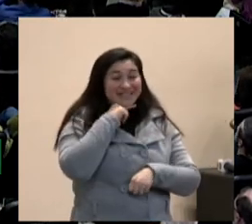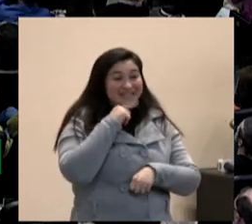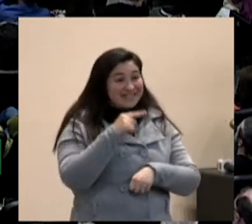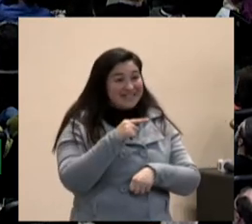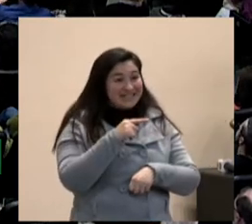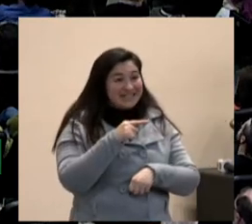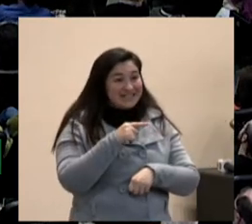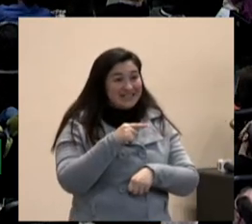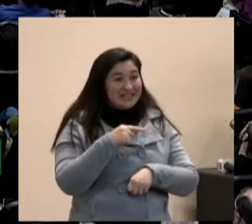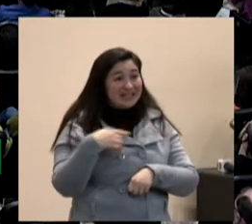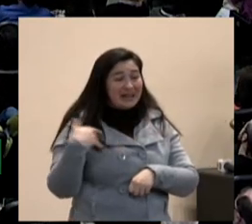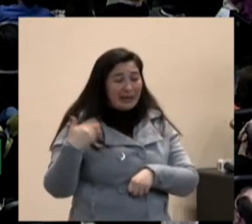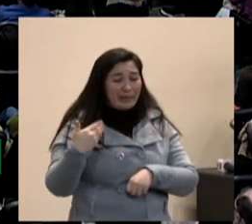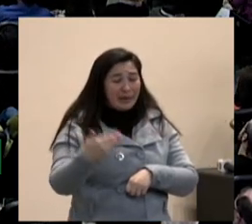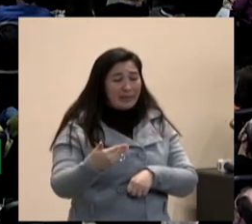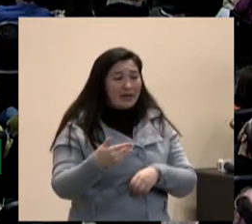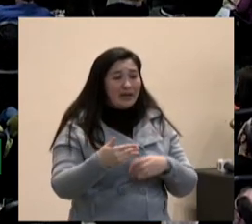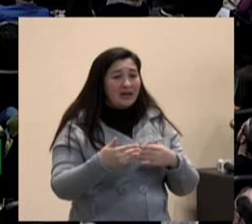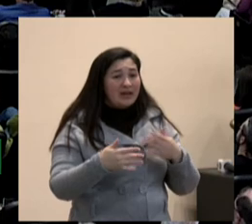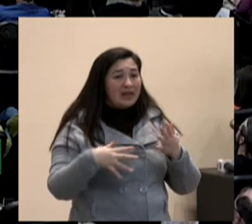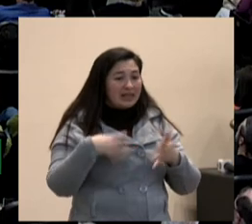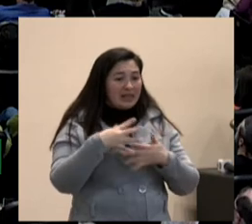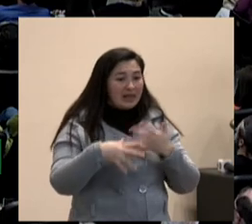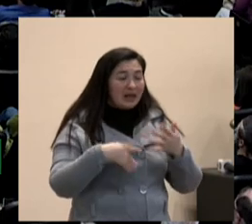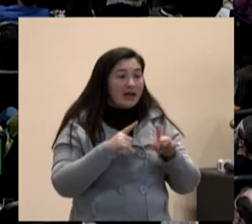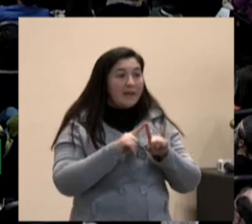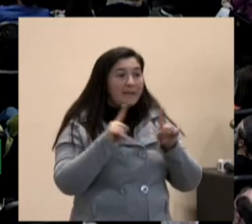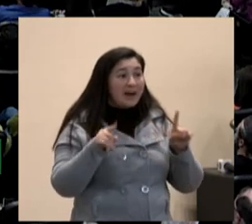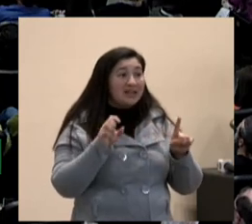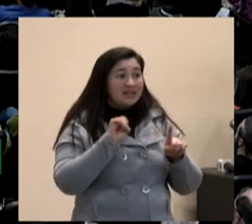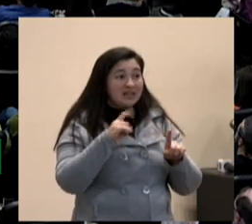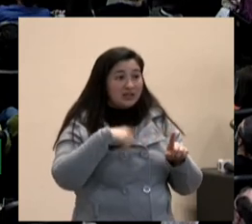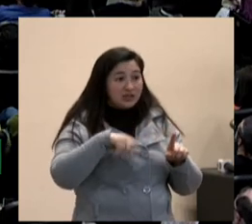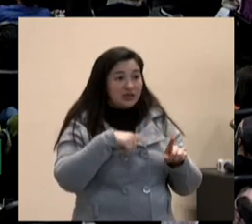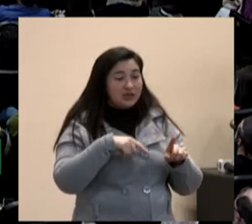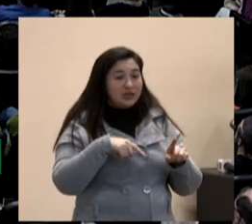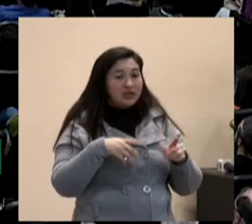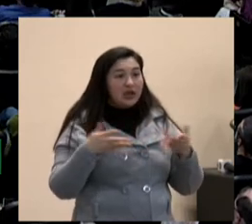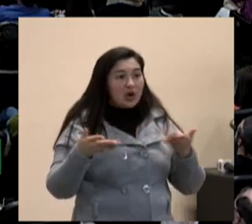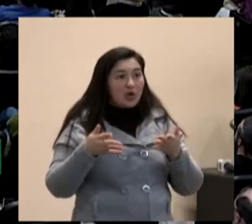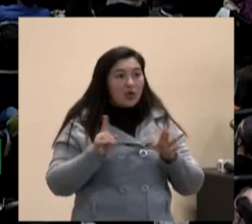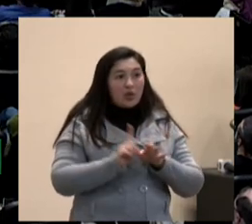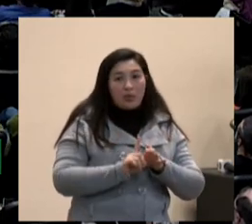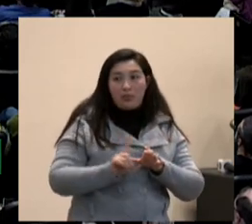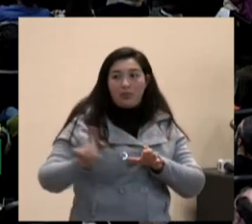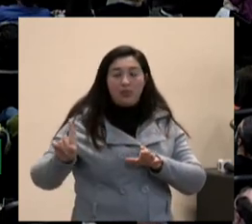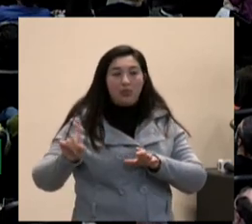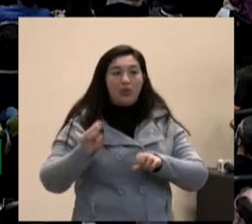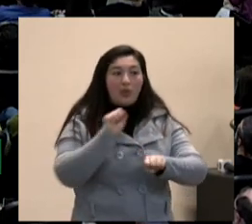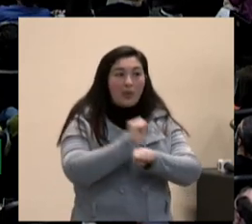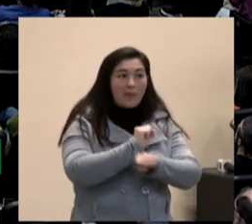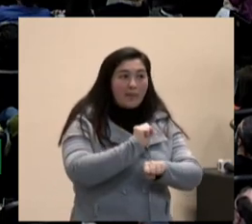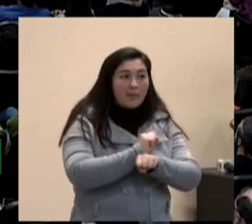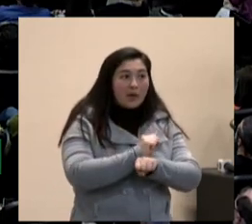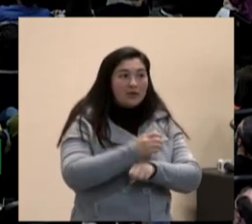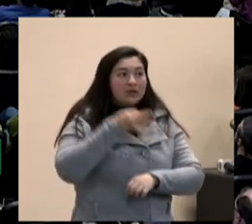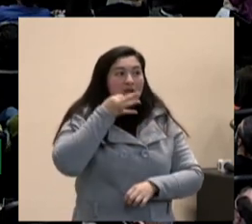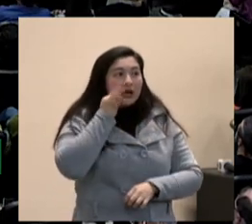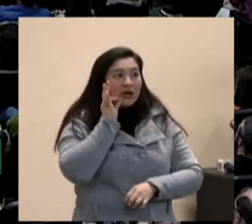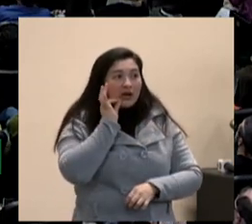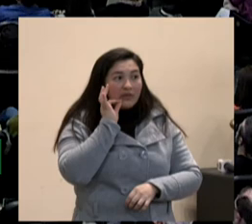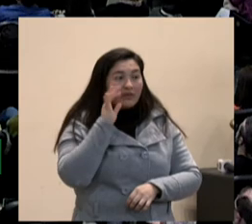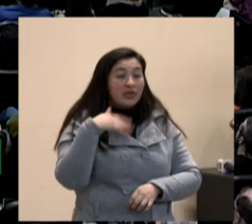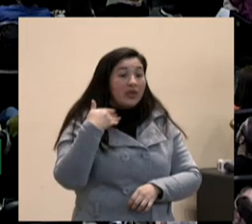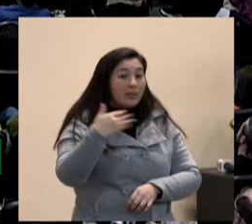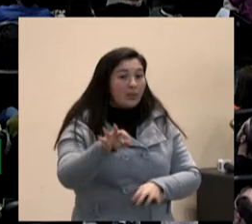fomos empurrando a agenda. Agora, se a gente conseguir sair às 16 horas para o café, a gente vai conseguir organizar. Mas